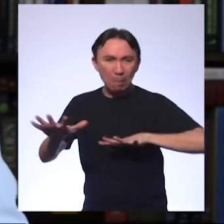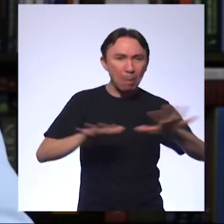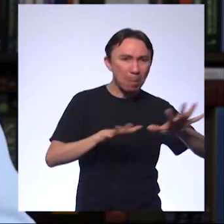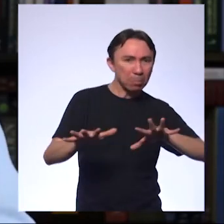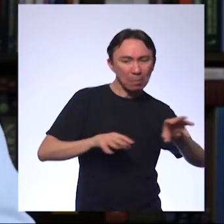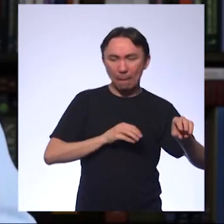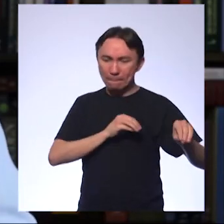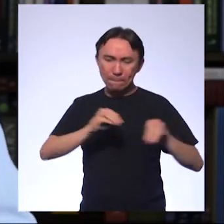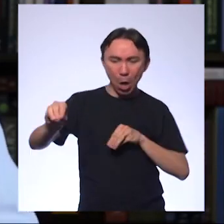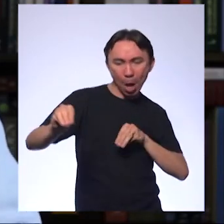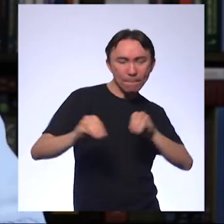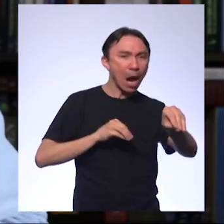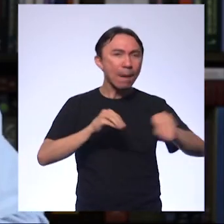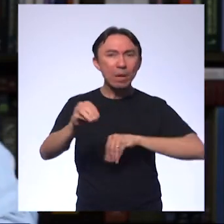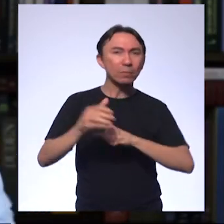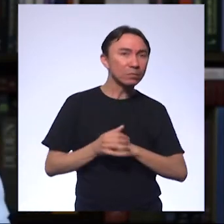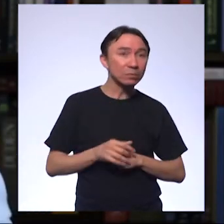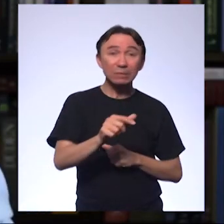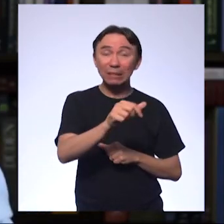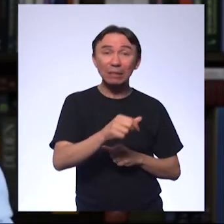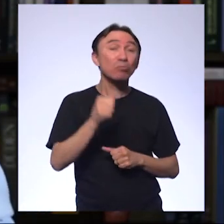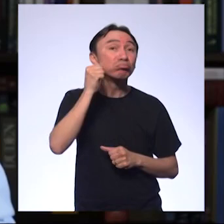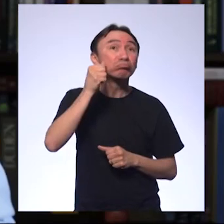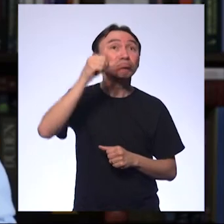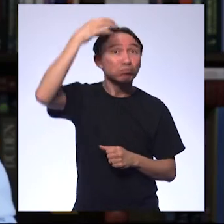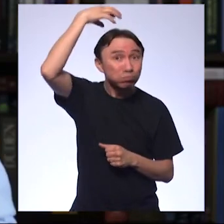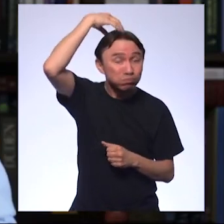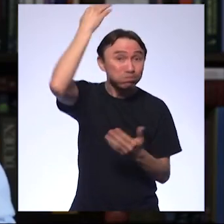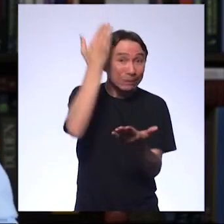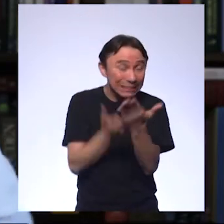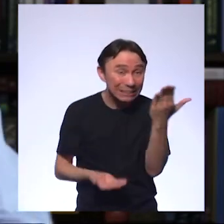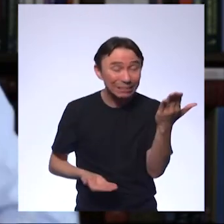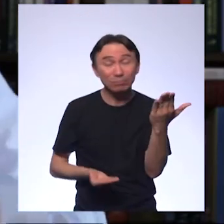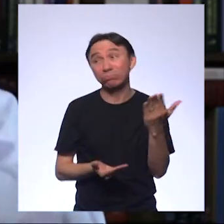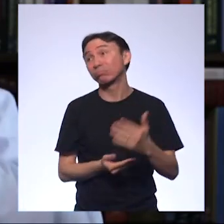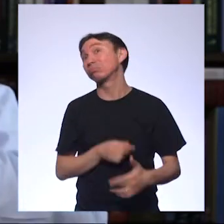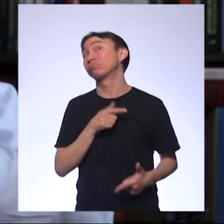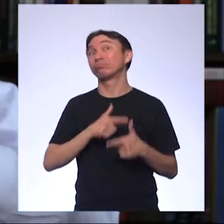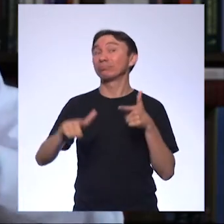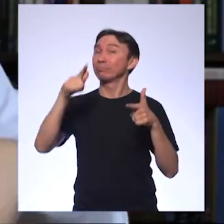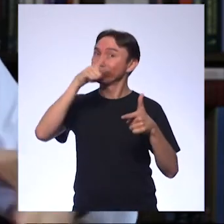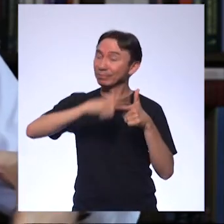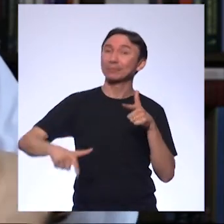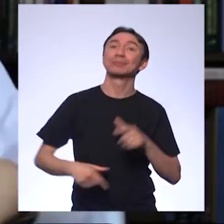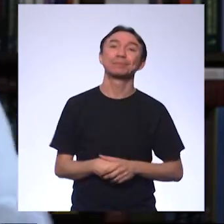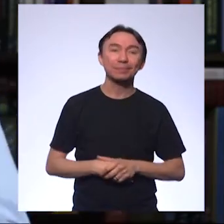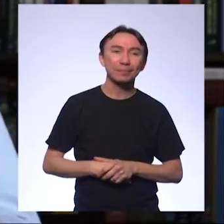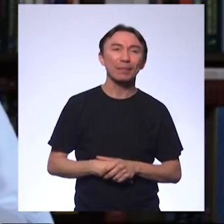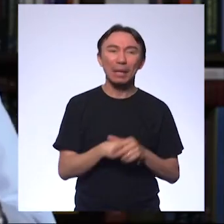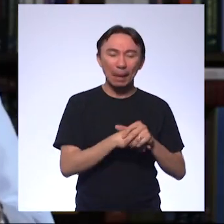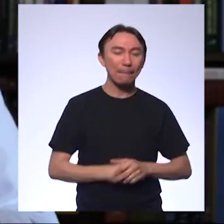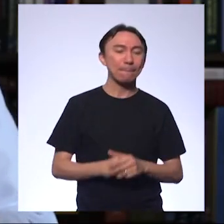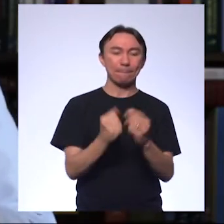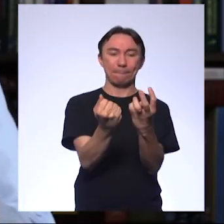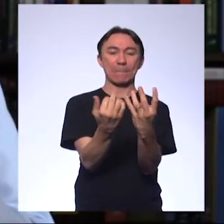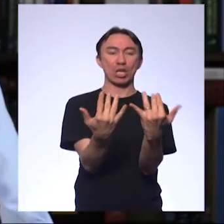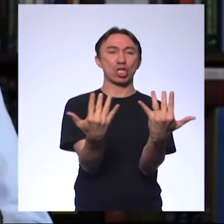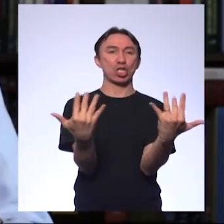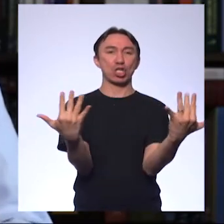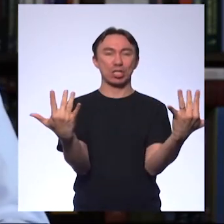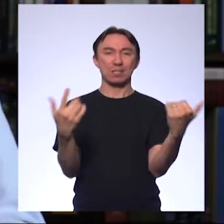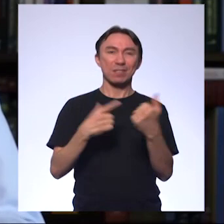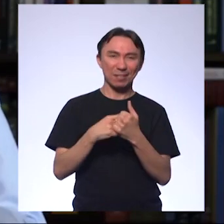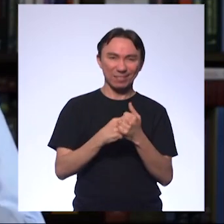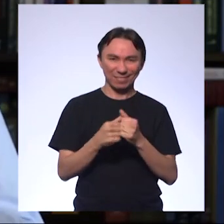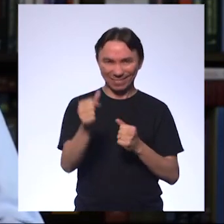rainha também é um grave problema para o jogador. Os peões que estão à frente representam toda aquela